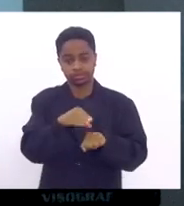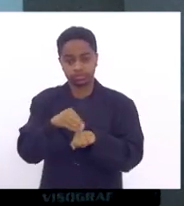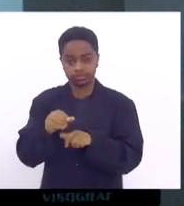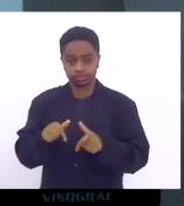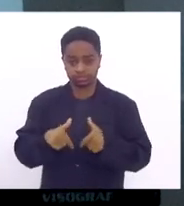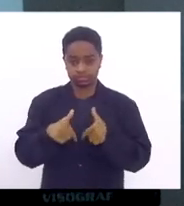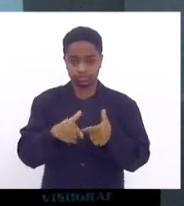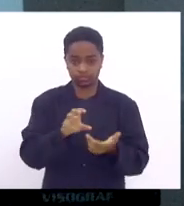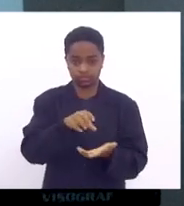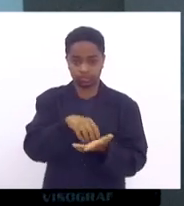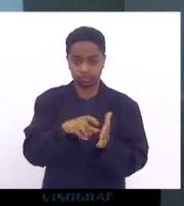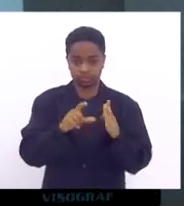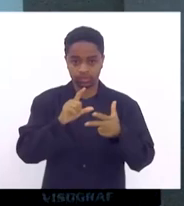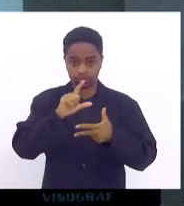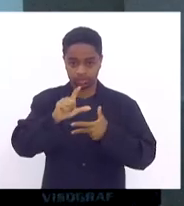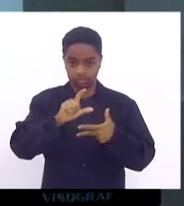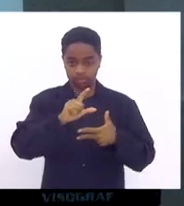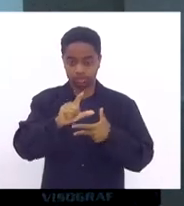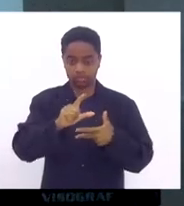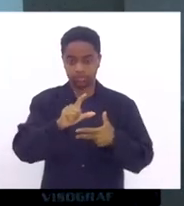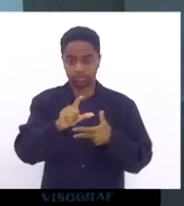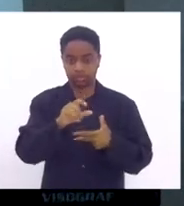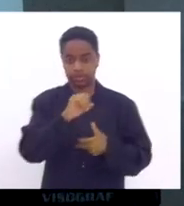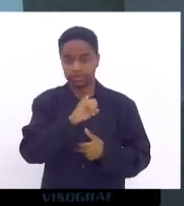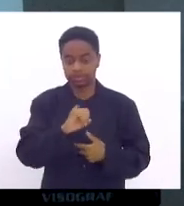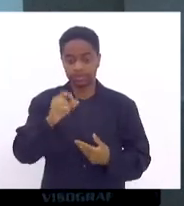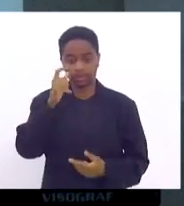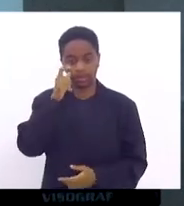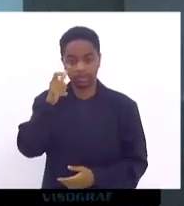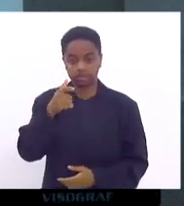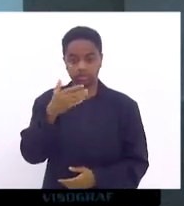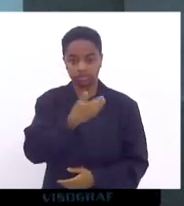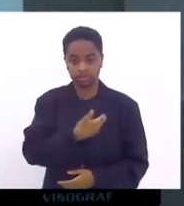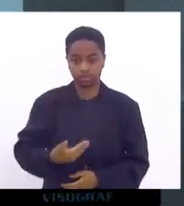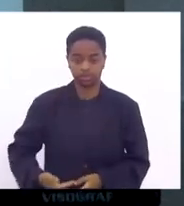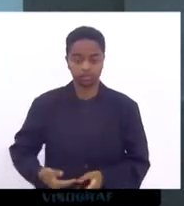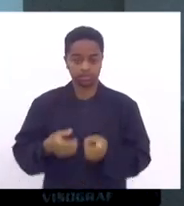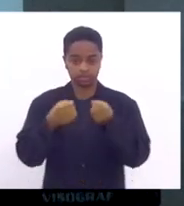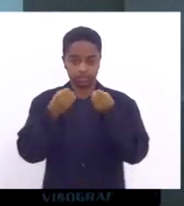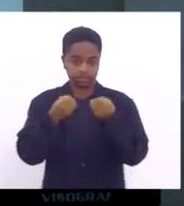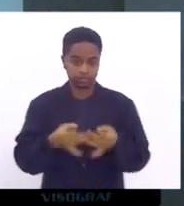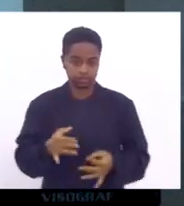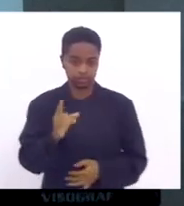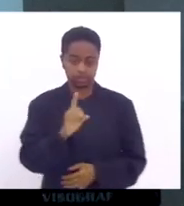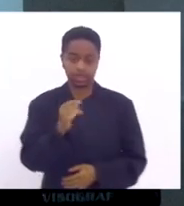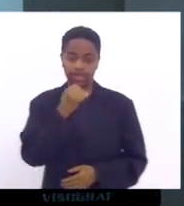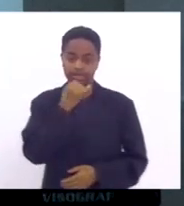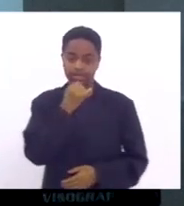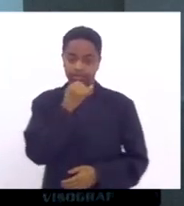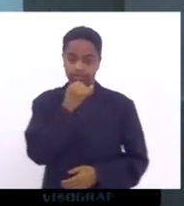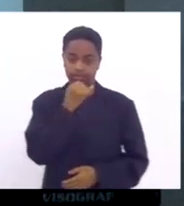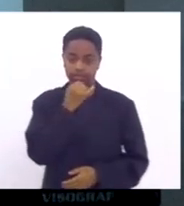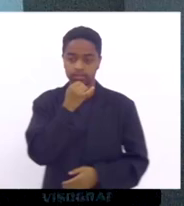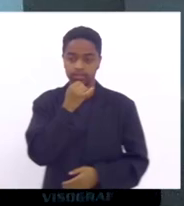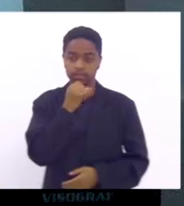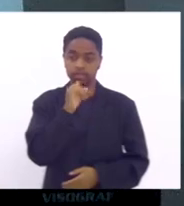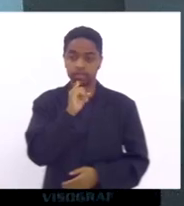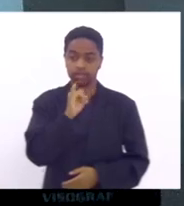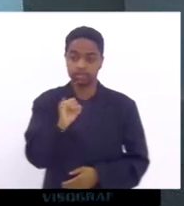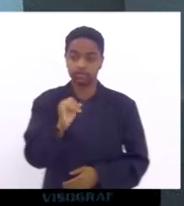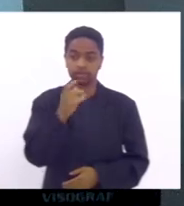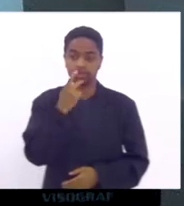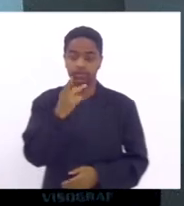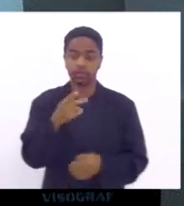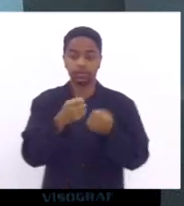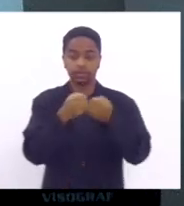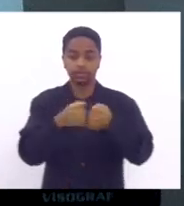legislativo caso eh o interesse público Não justifique então especialmente nas situações por exemplo que possam envolver prejuízo a